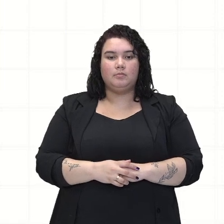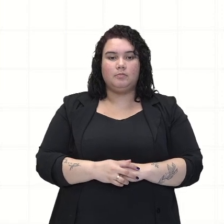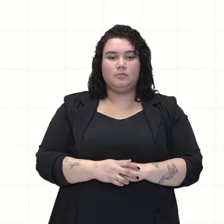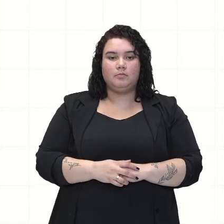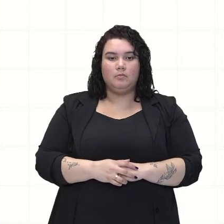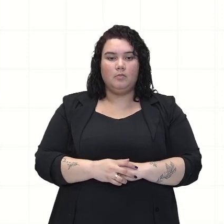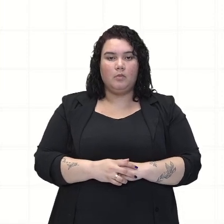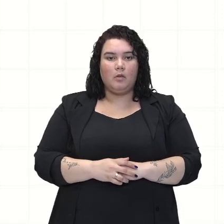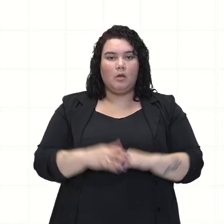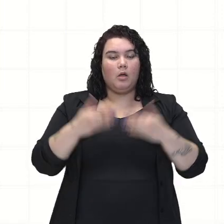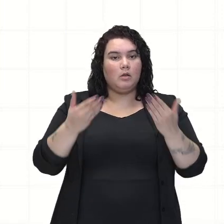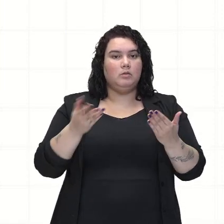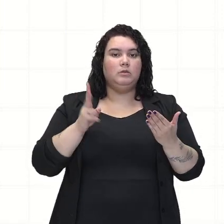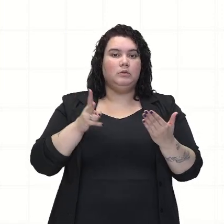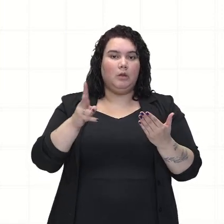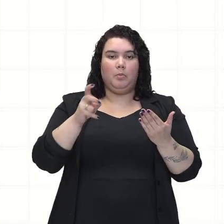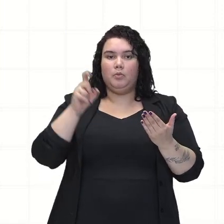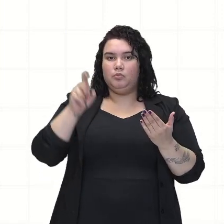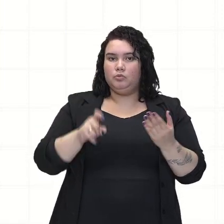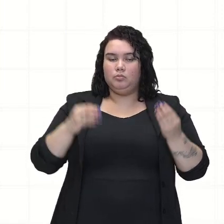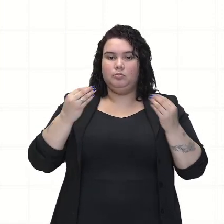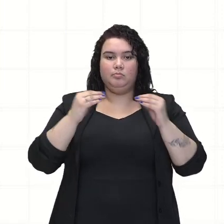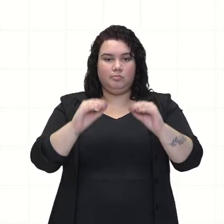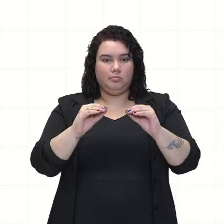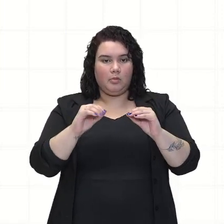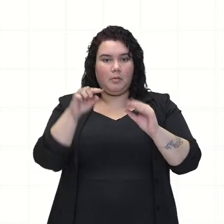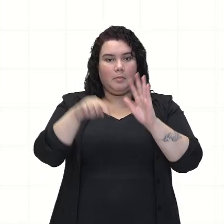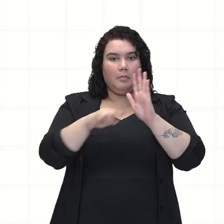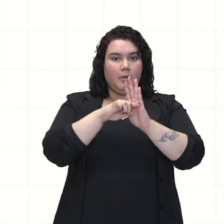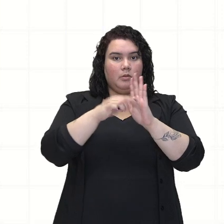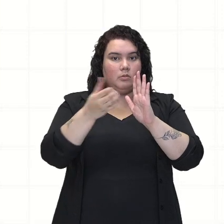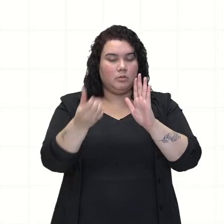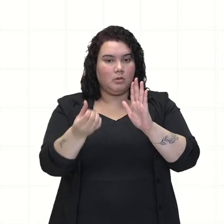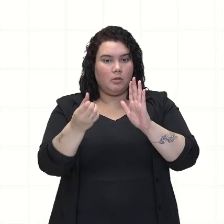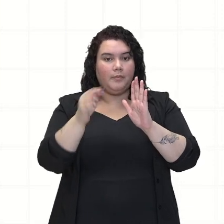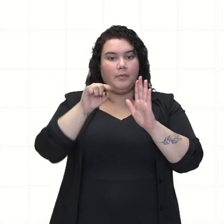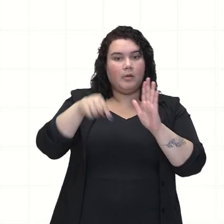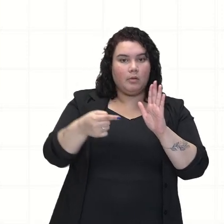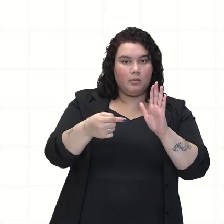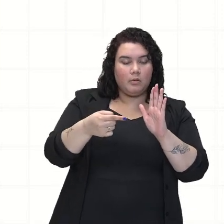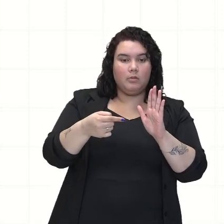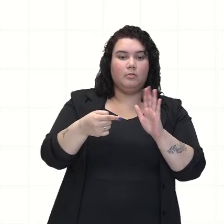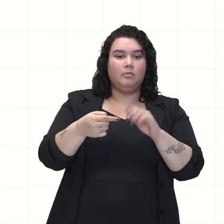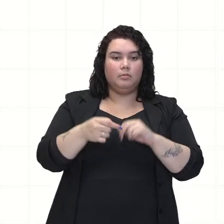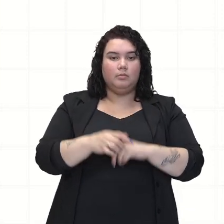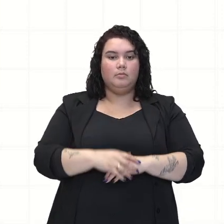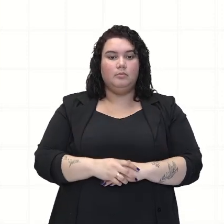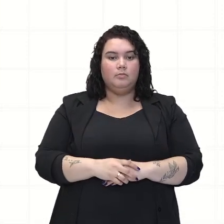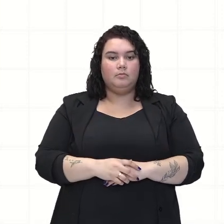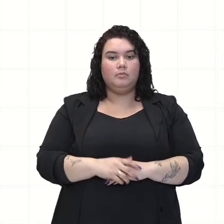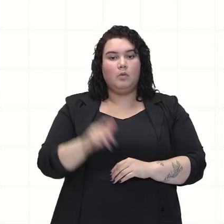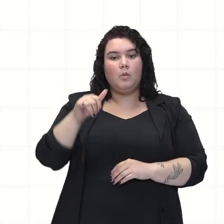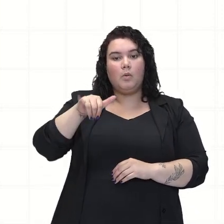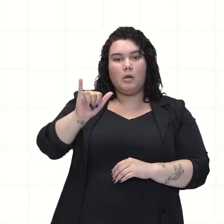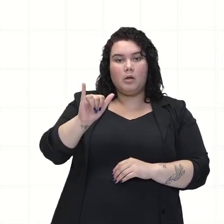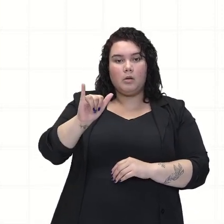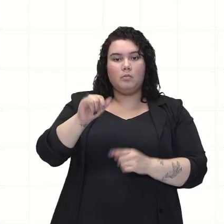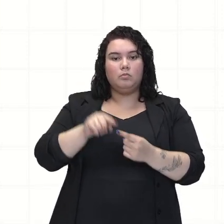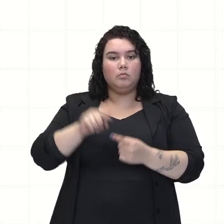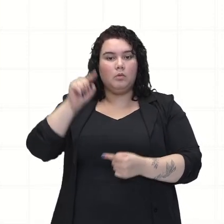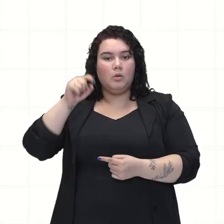Primeiro, a gente escreve sempre o X, que é -6, e Y,